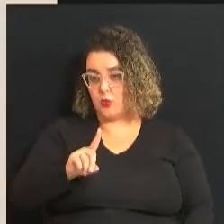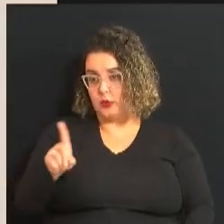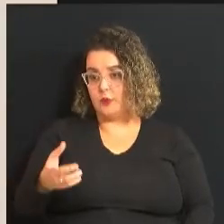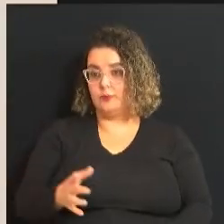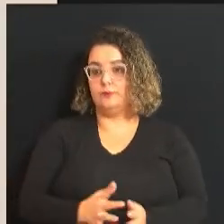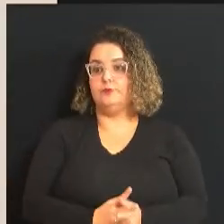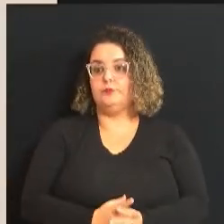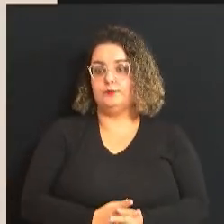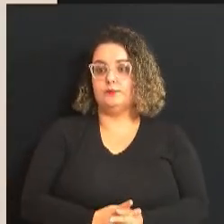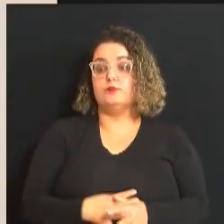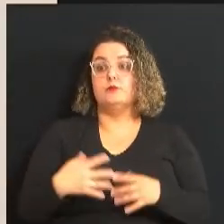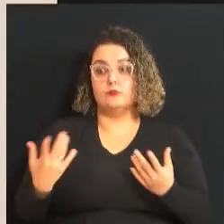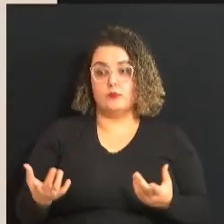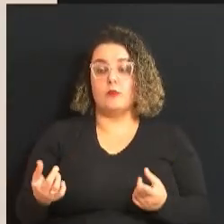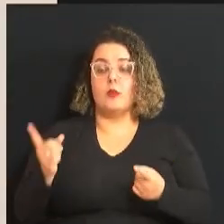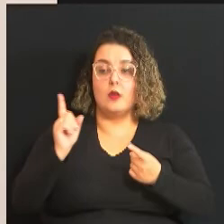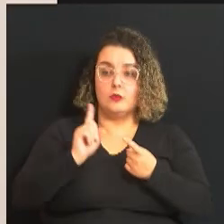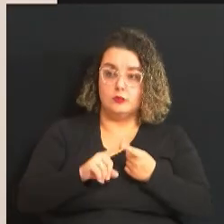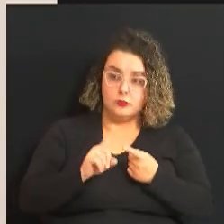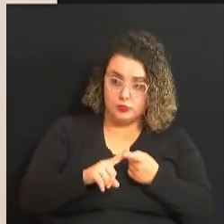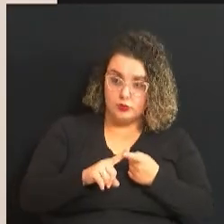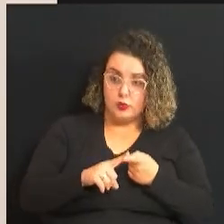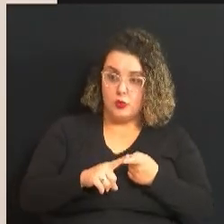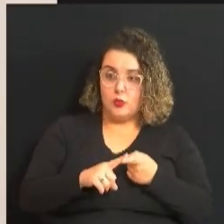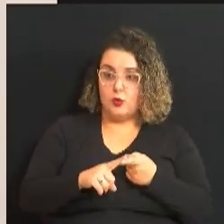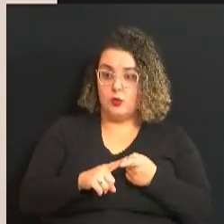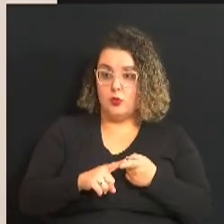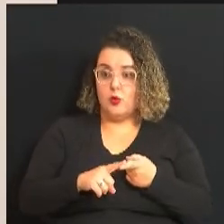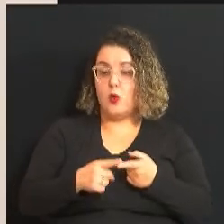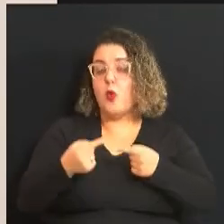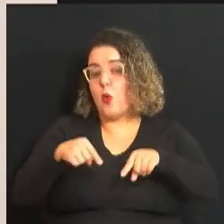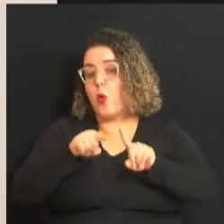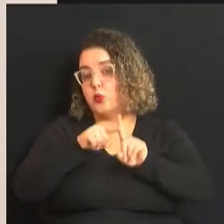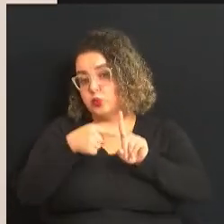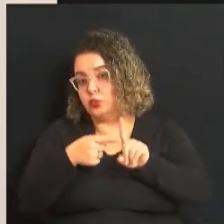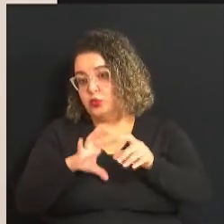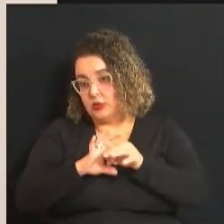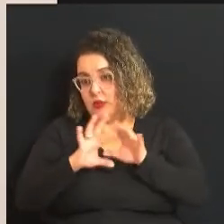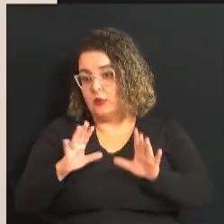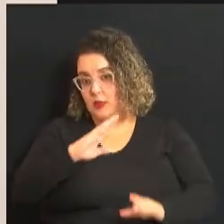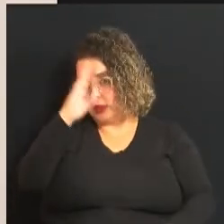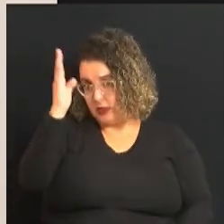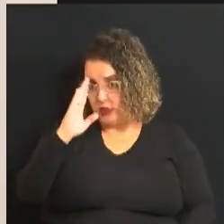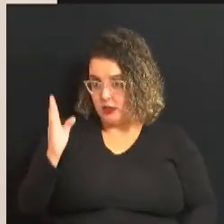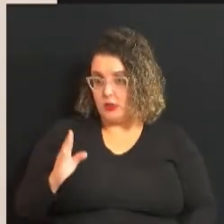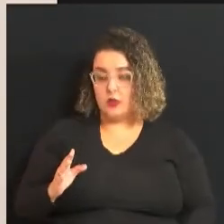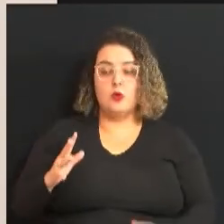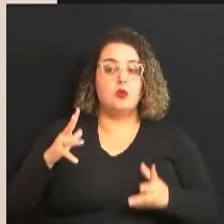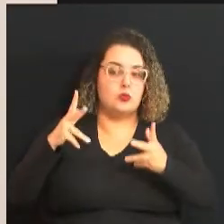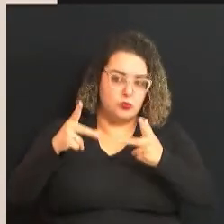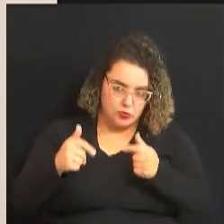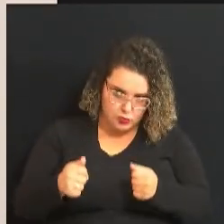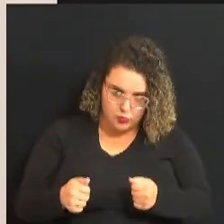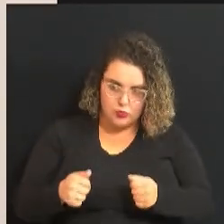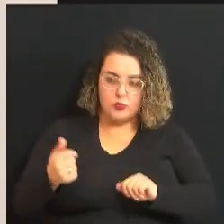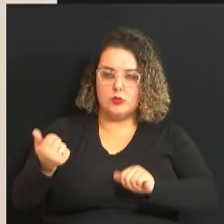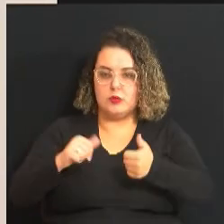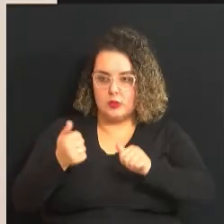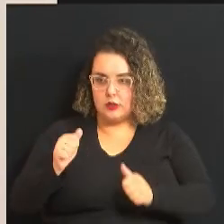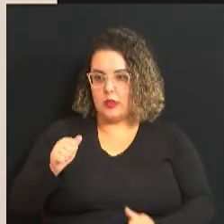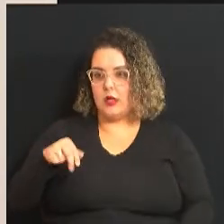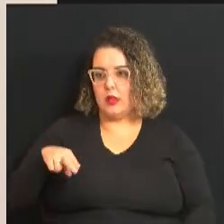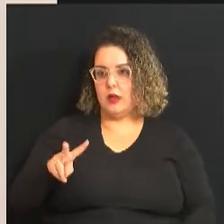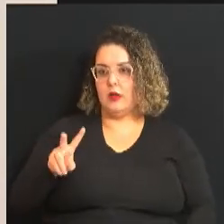então vamos lá. Os métodos contraceptivos que estão disponíveis no Brasil, todos eles passam pela avaliação da Anvisa,